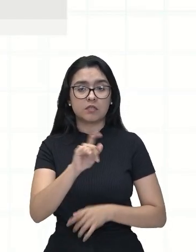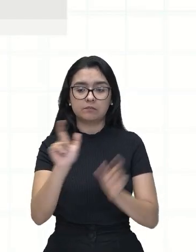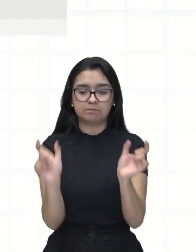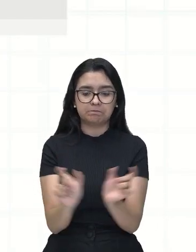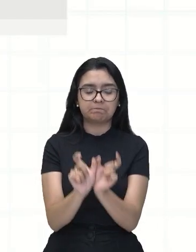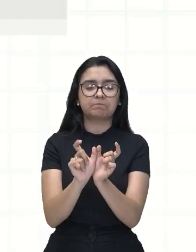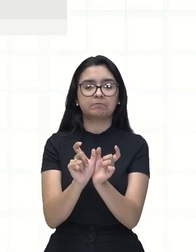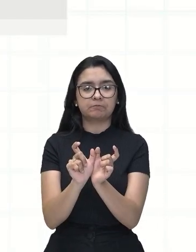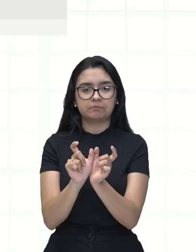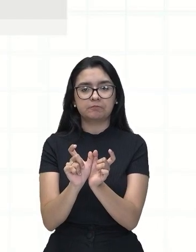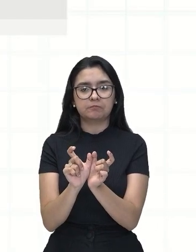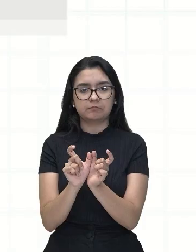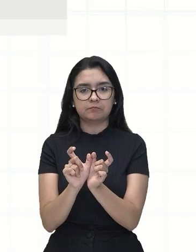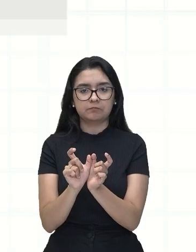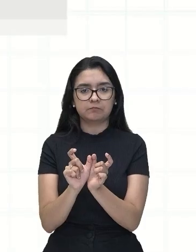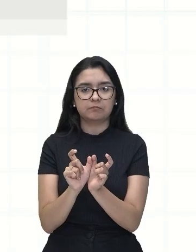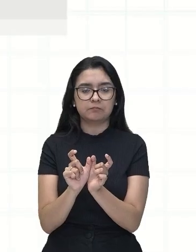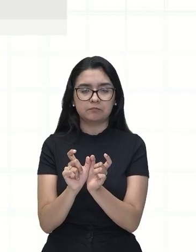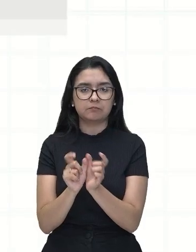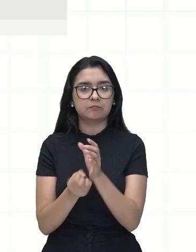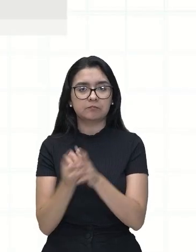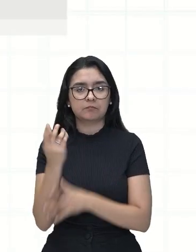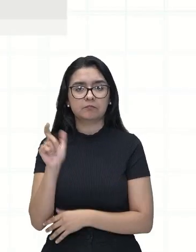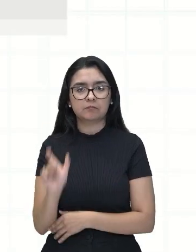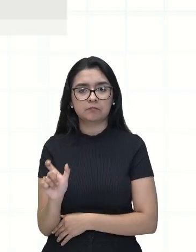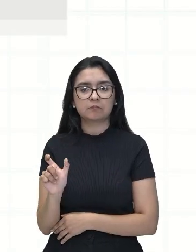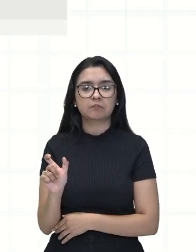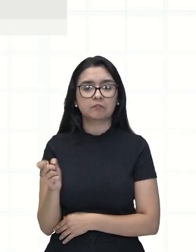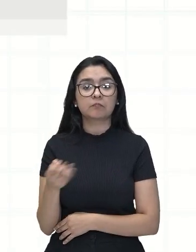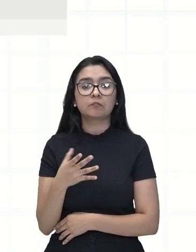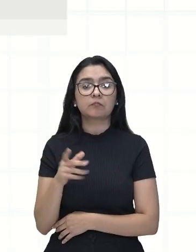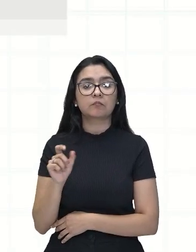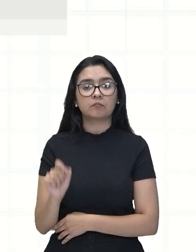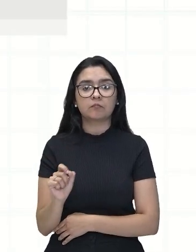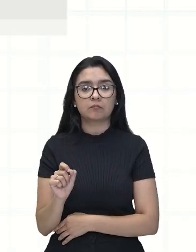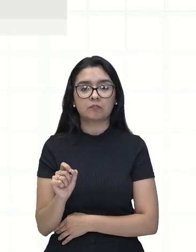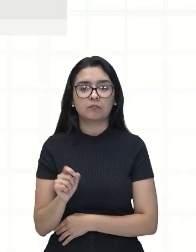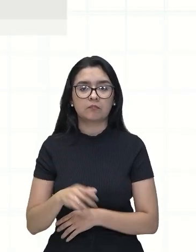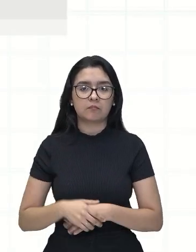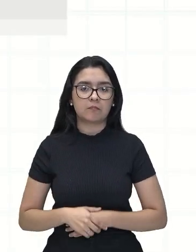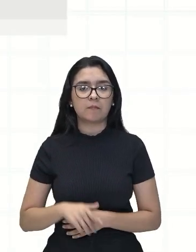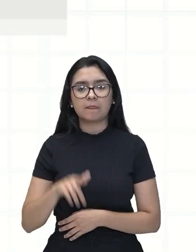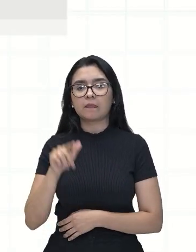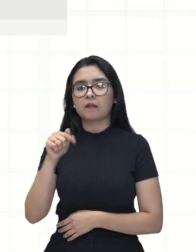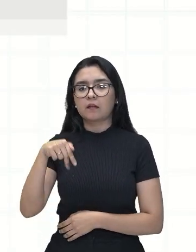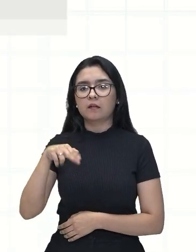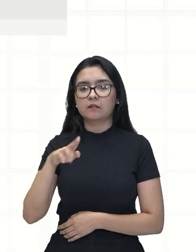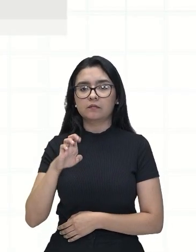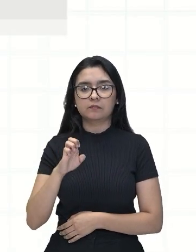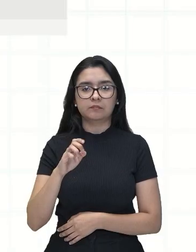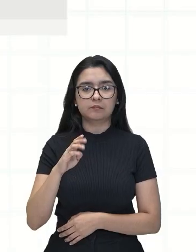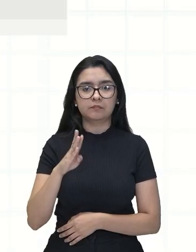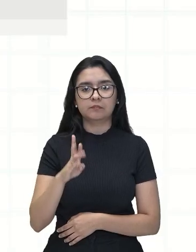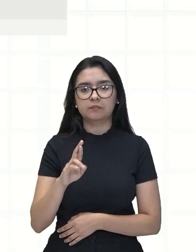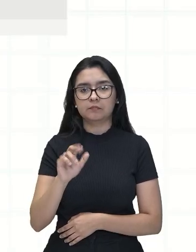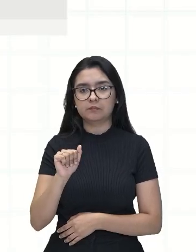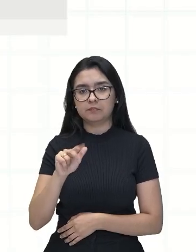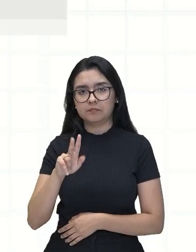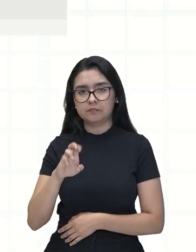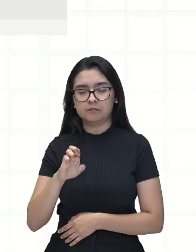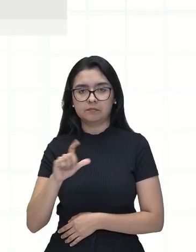quebrar, com o sufixo able, significa o quê? Quebrável,